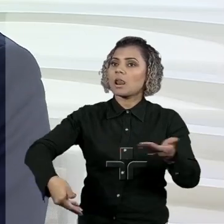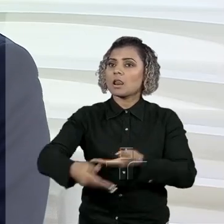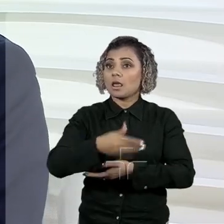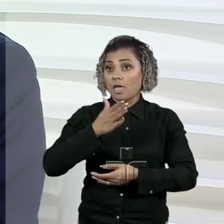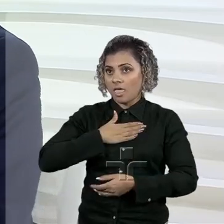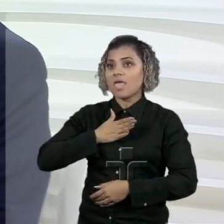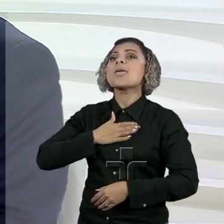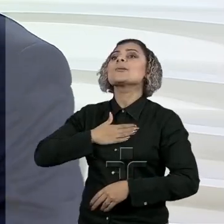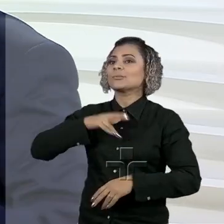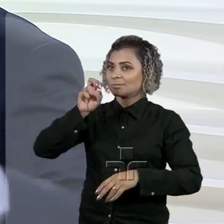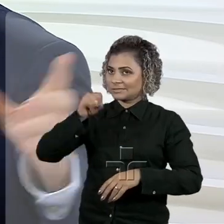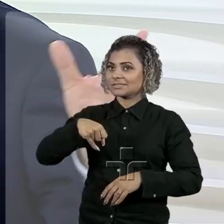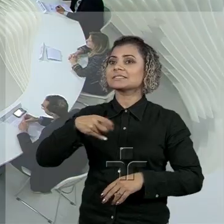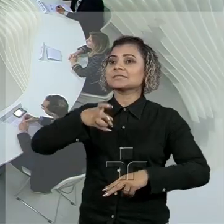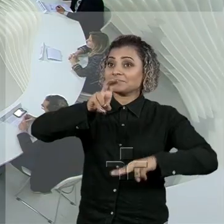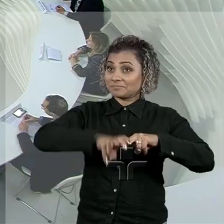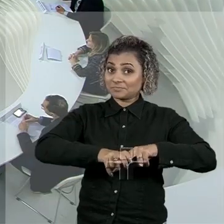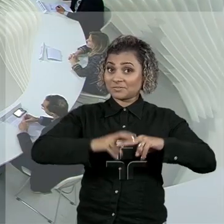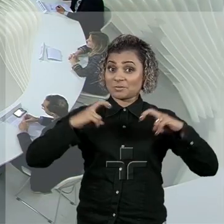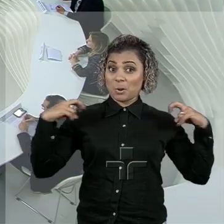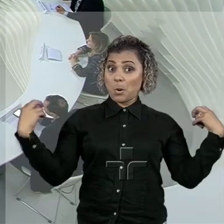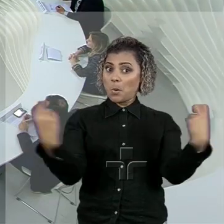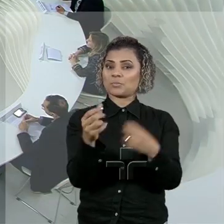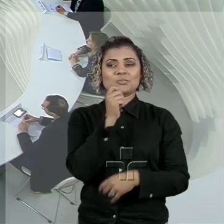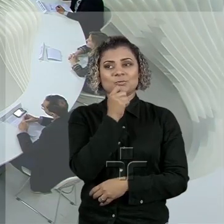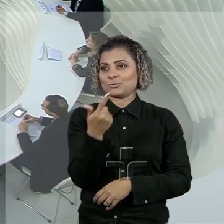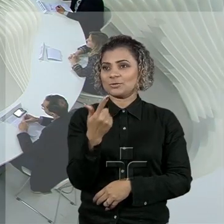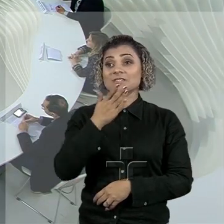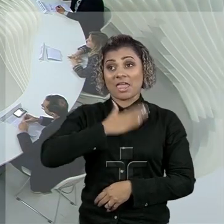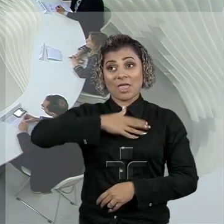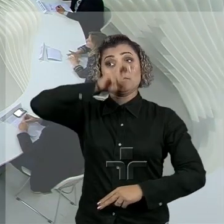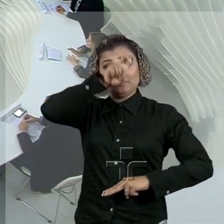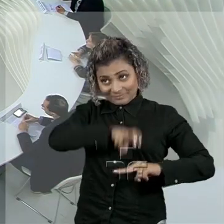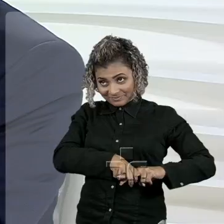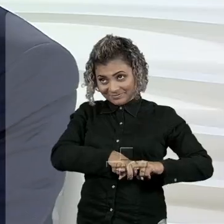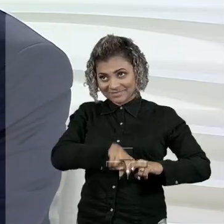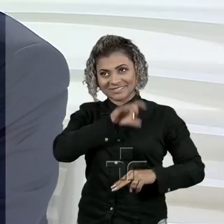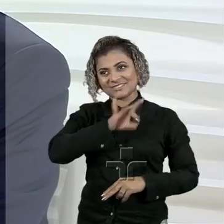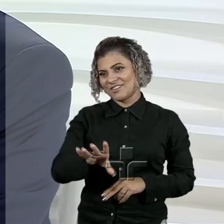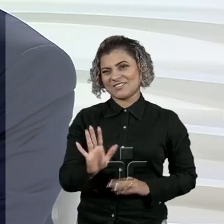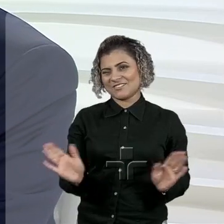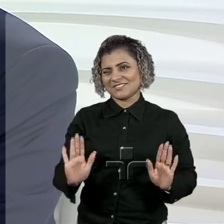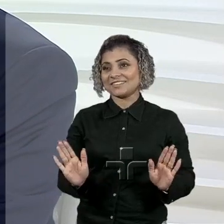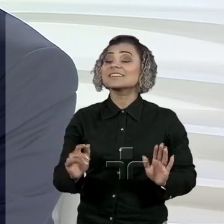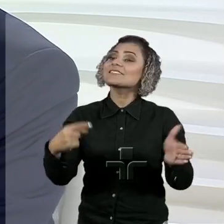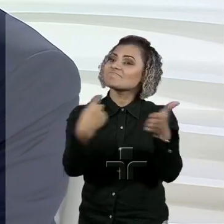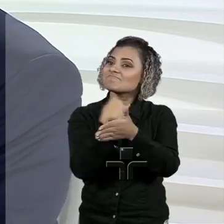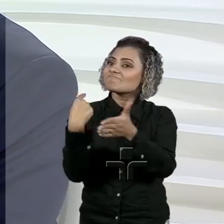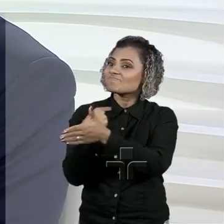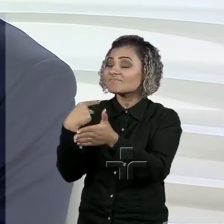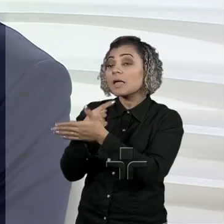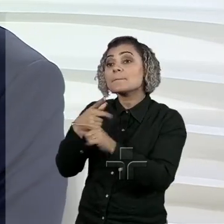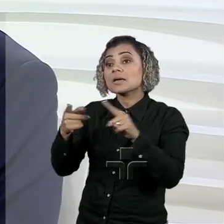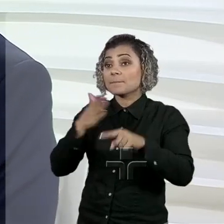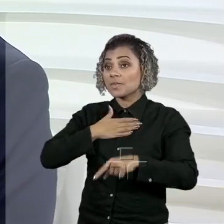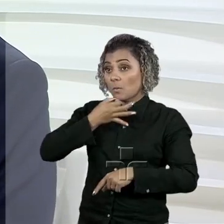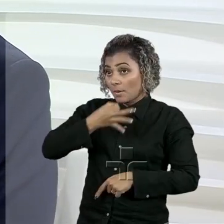Eu estava no meio, só não era assim redondo, eu estava literalmente no meio. Mas a minha fala era só